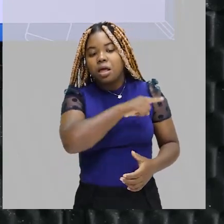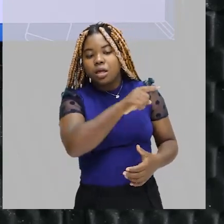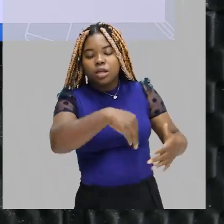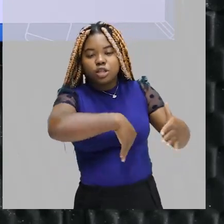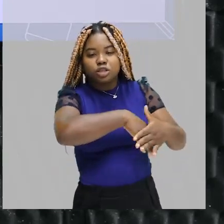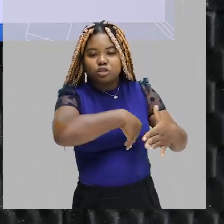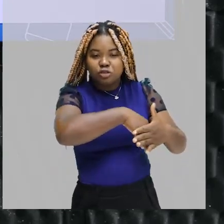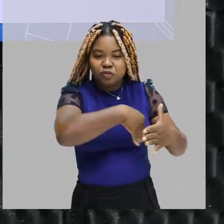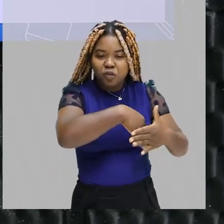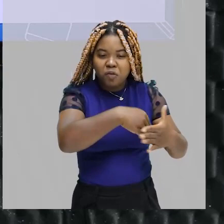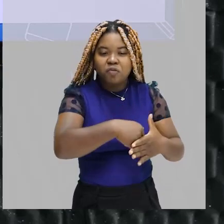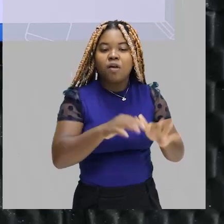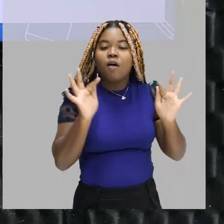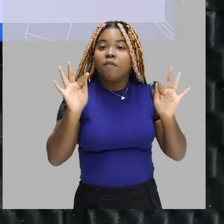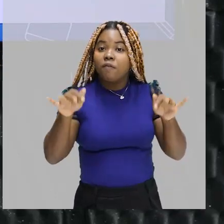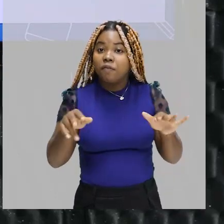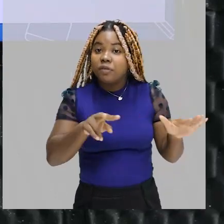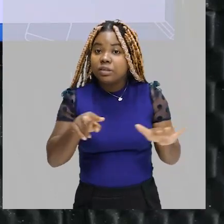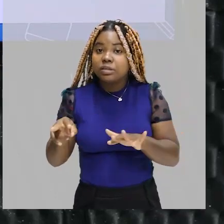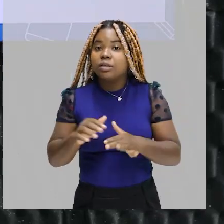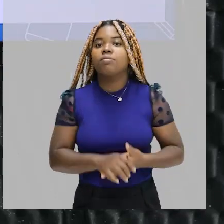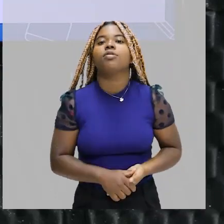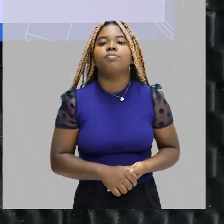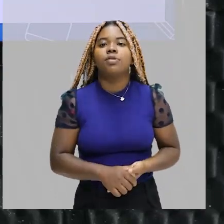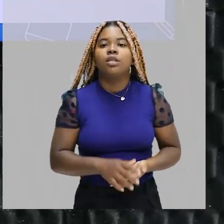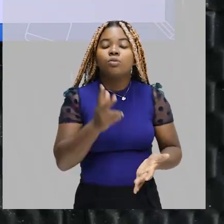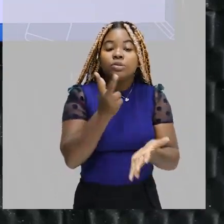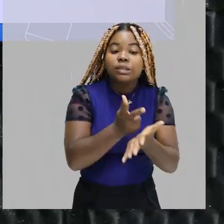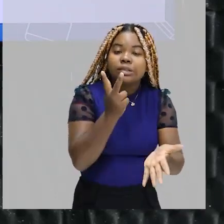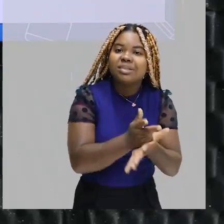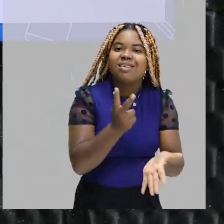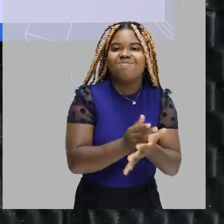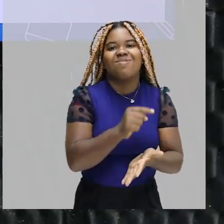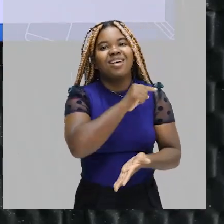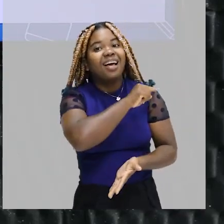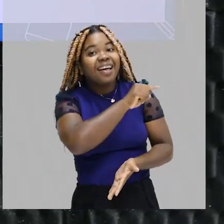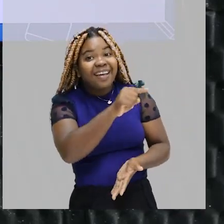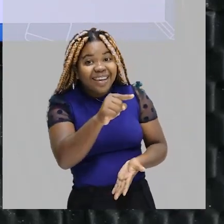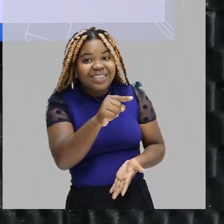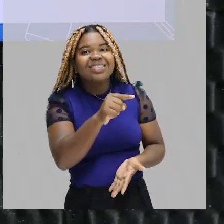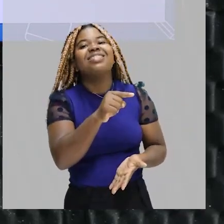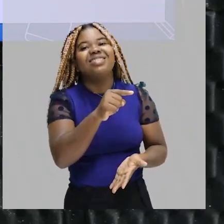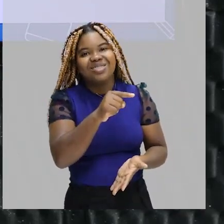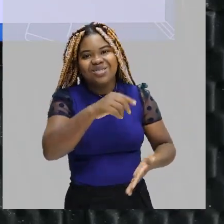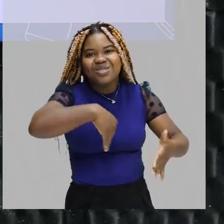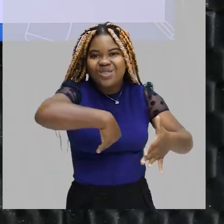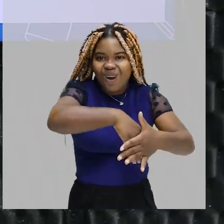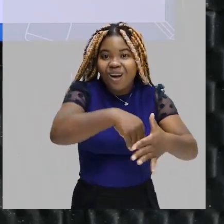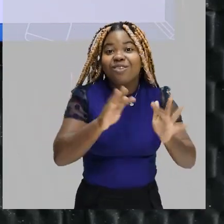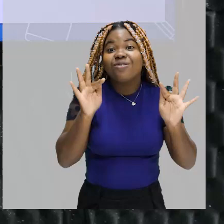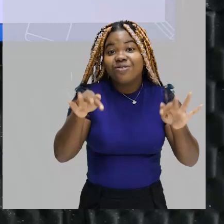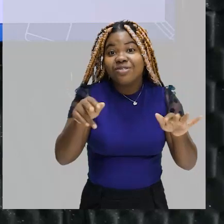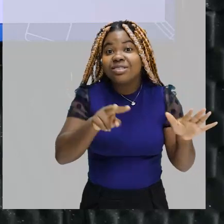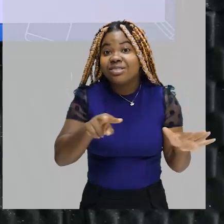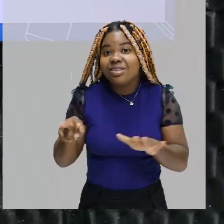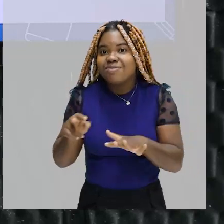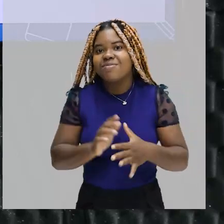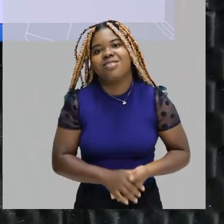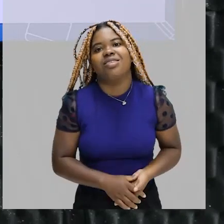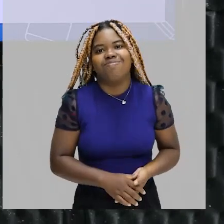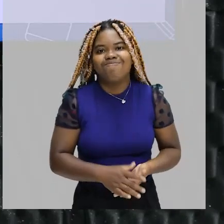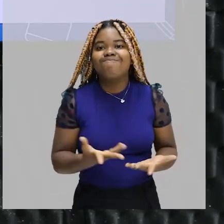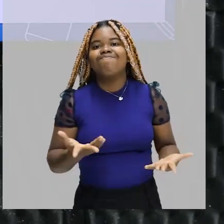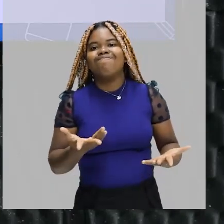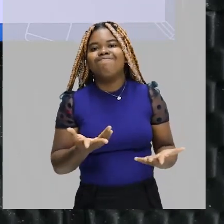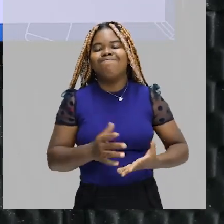de semana. É uma ação que faz parte de uma repetição. Periodicamente, nos fins de semana, essas pessoas